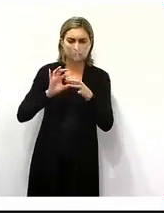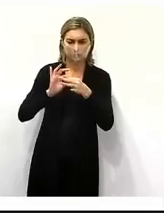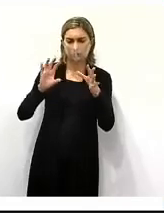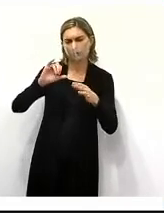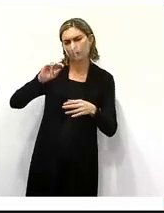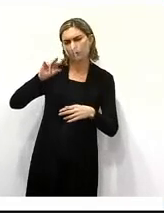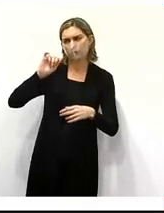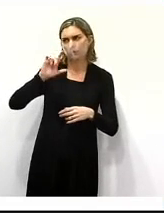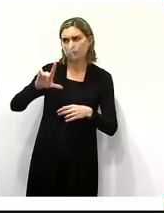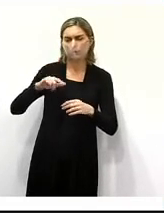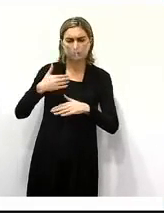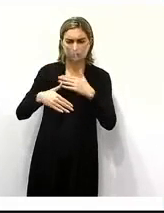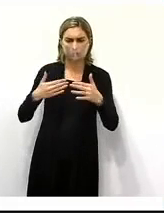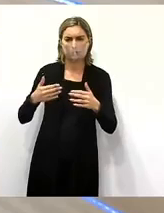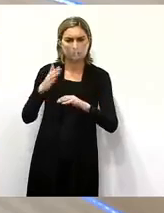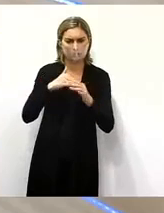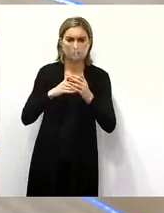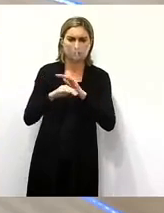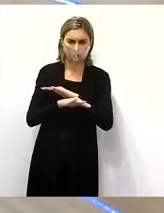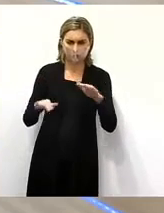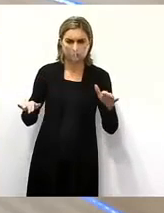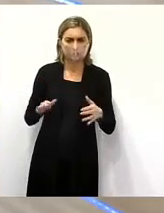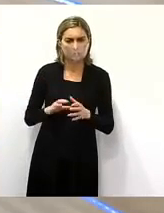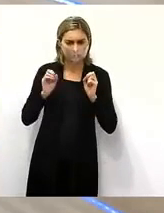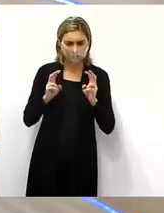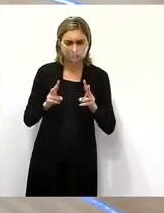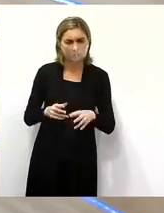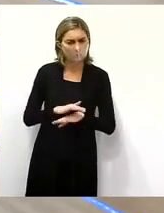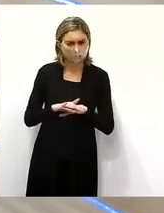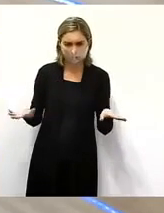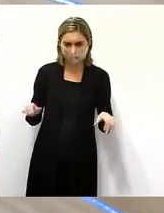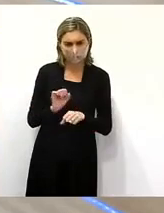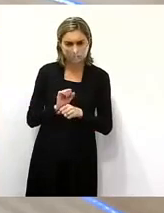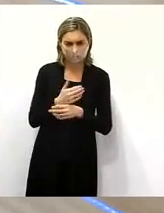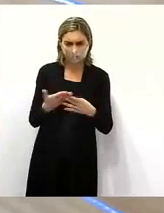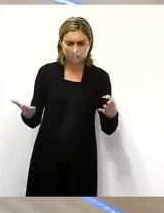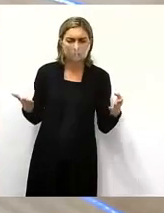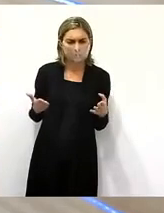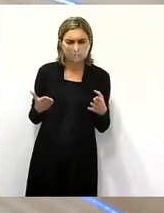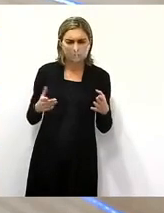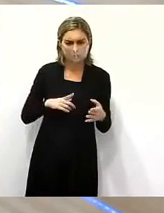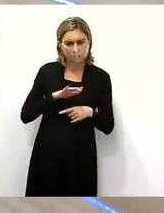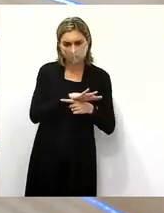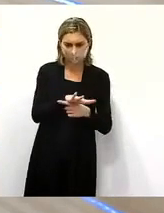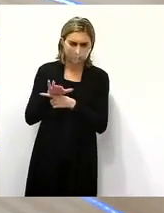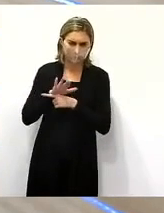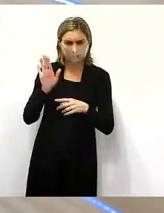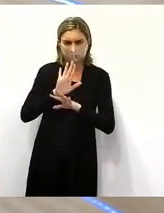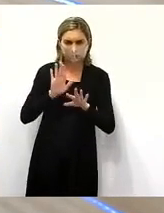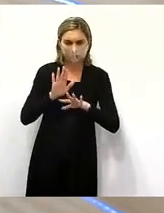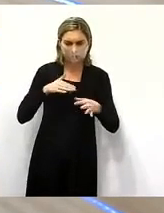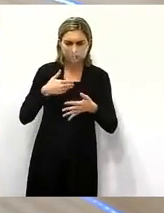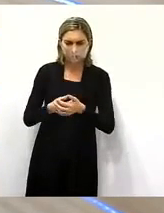liberdade civil e a propriedade de tudo que possui. Ok? É isso, espero que tenhamos ajudado